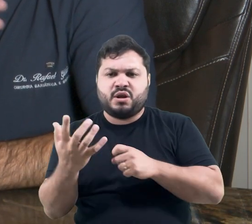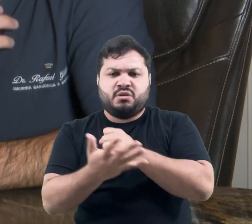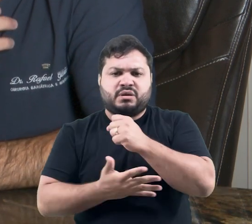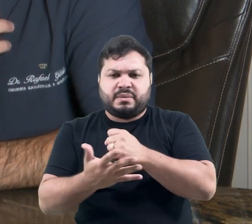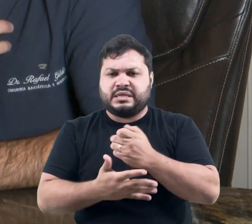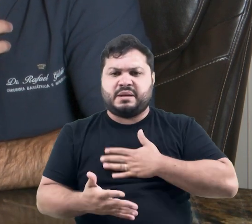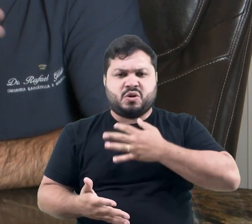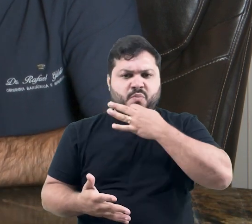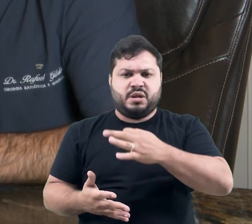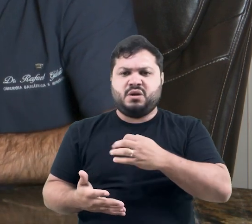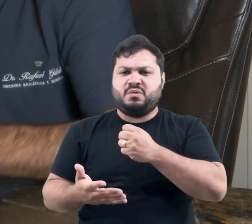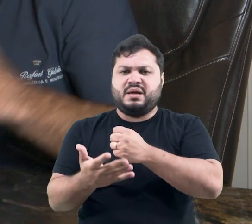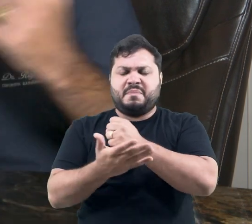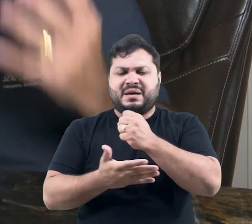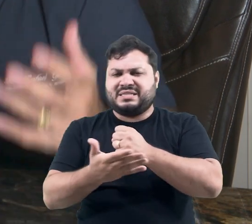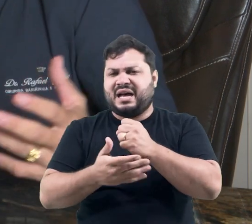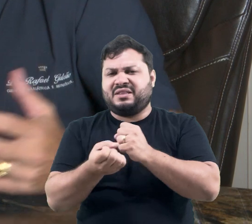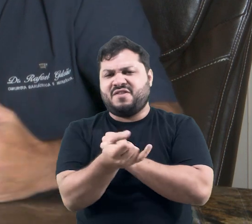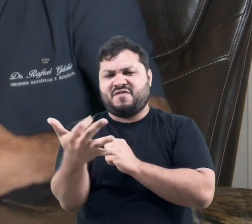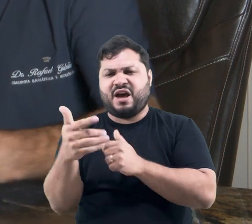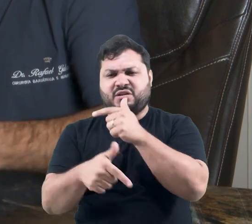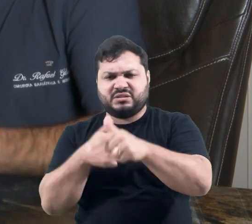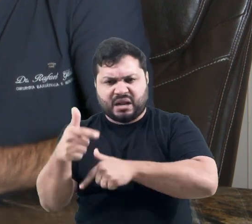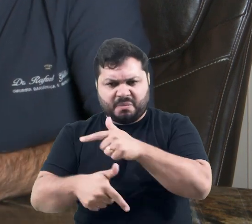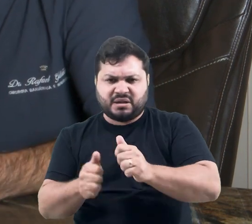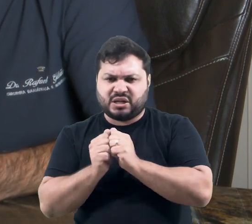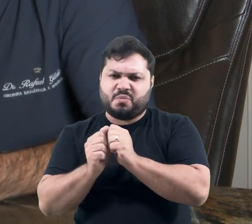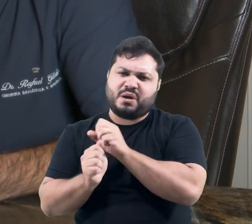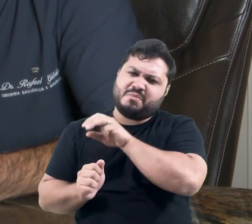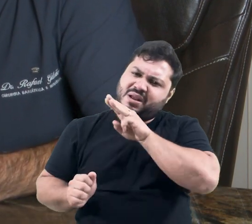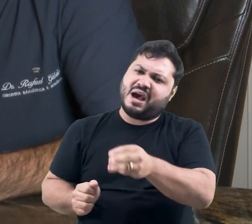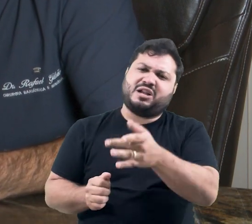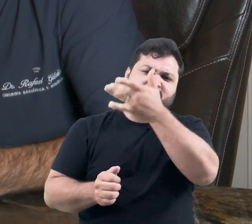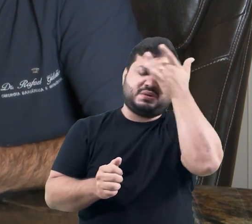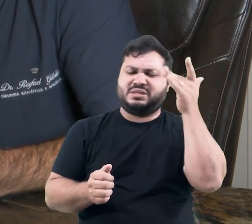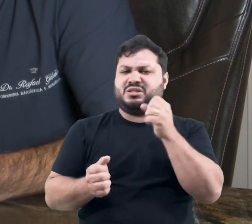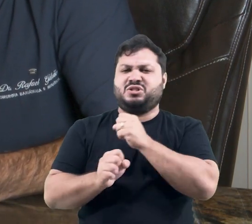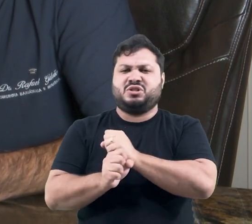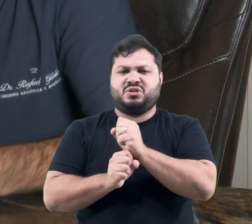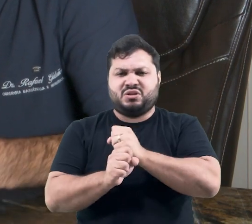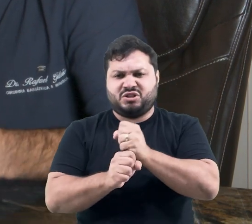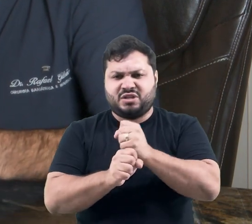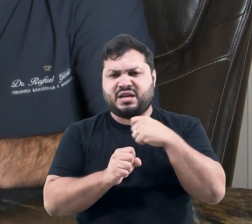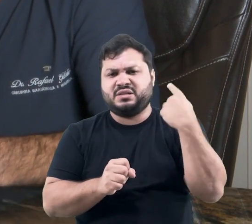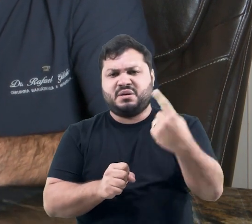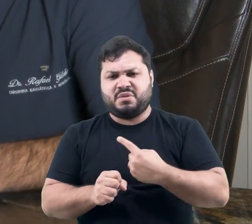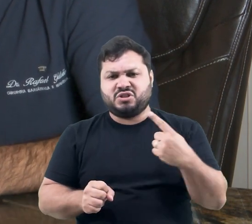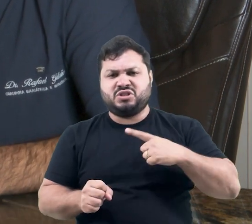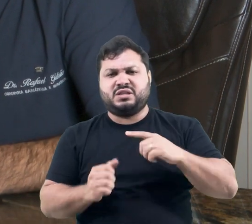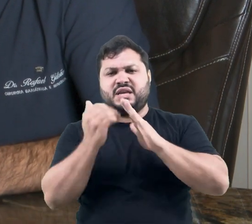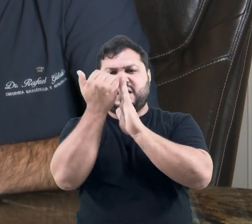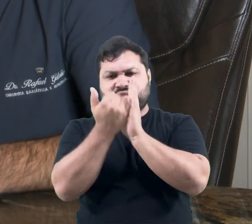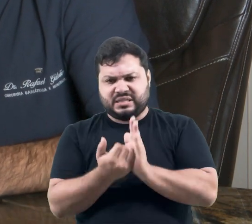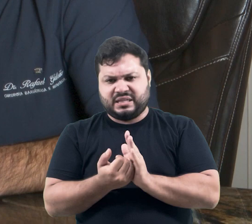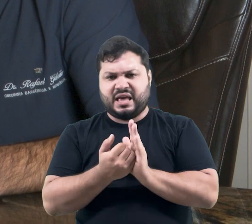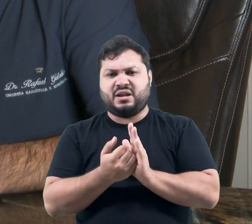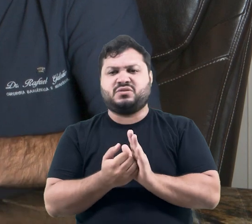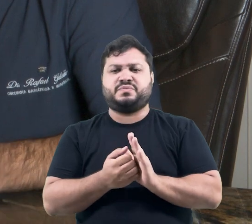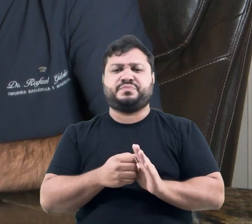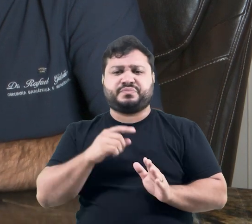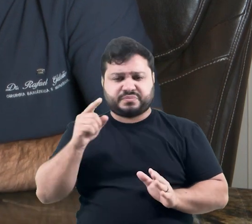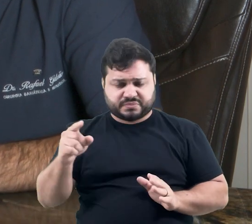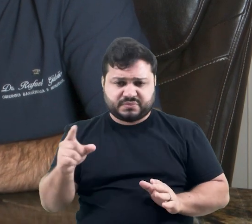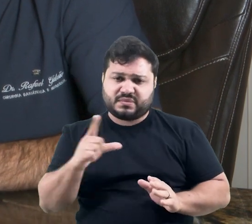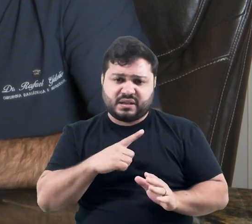está baseado na minha opinião, está baseado em vários trabalhos que acompanharam milhares de pacientes durante décadas para a gente chegar nesses critérios de indicação